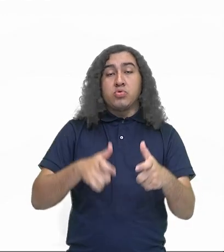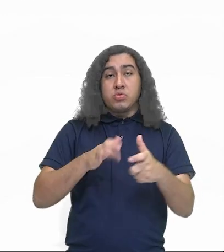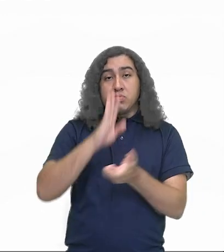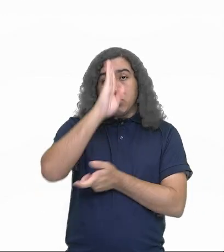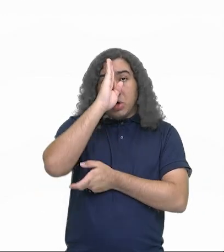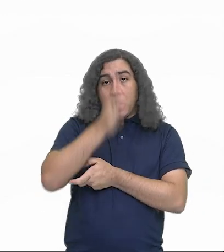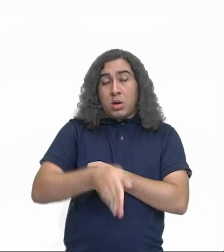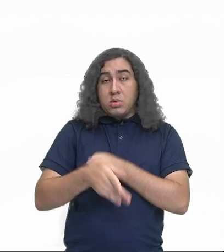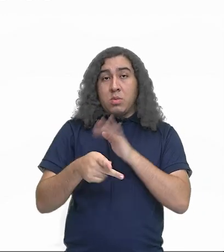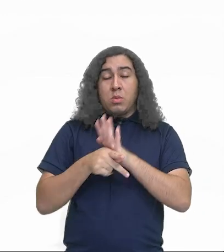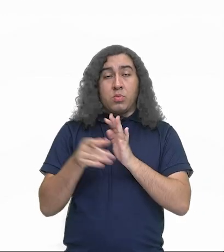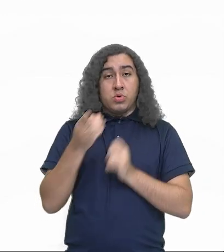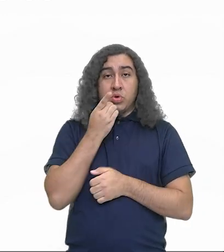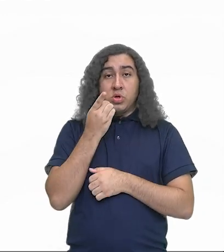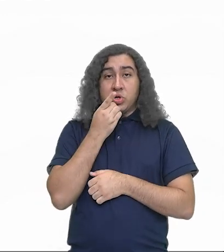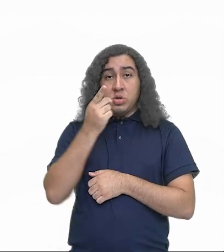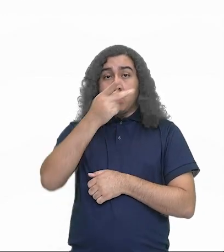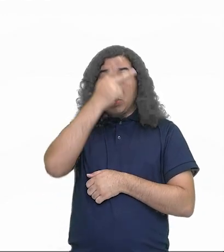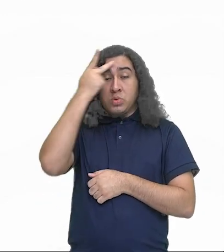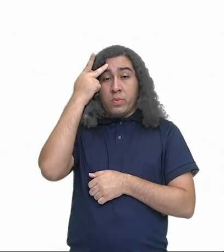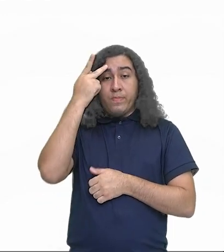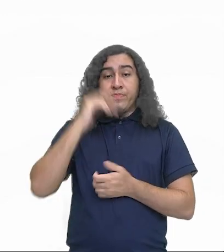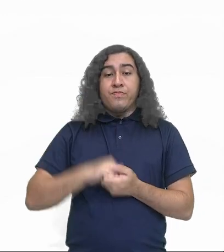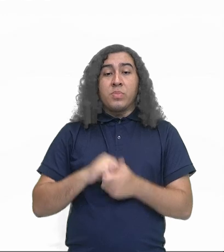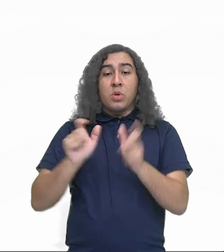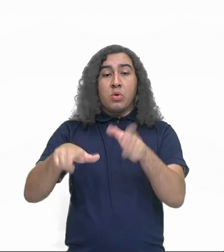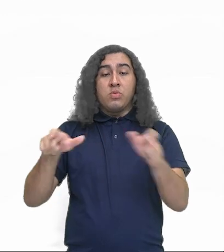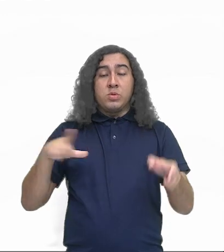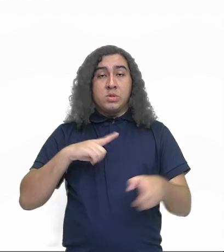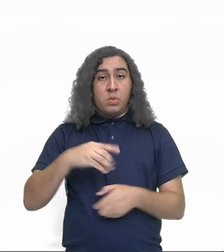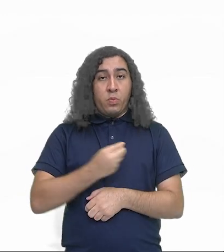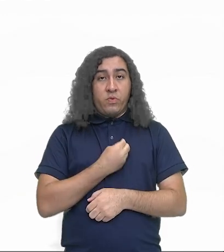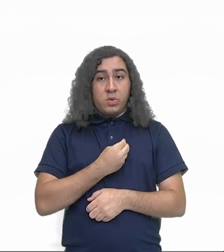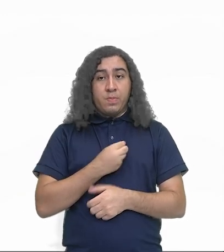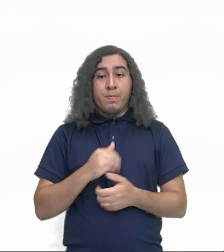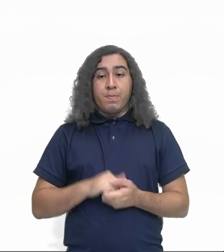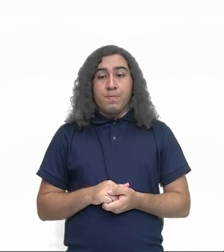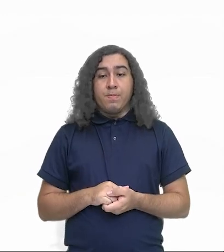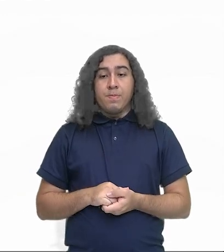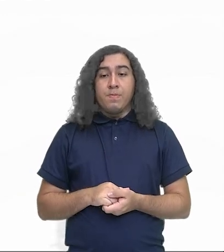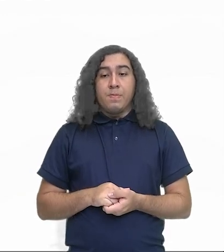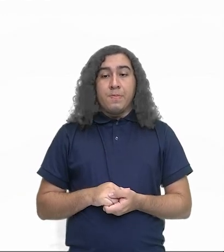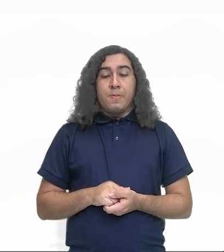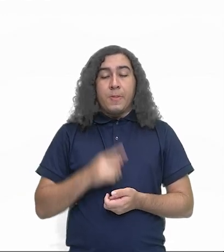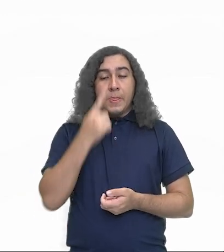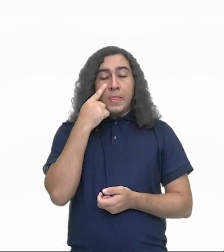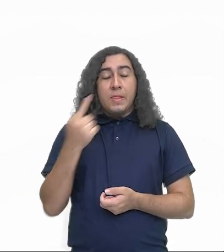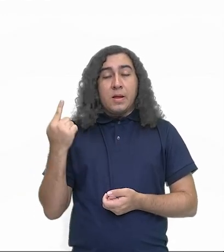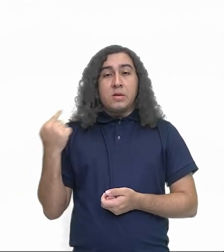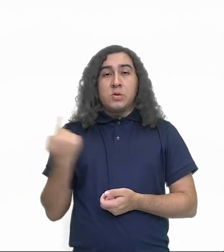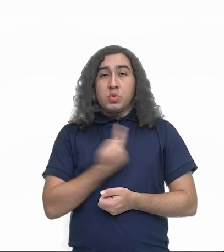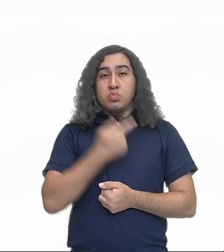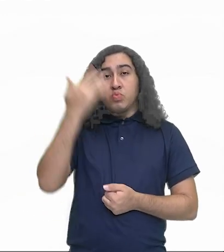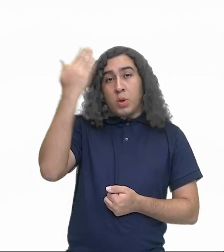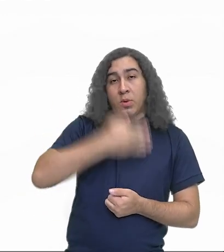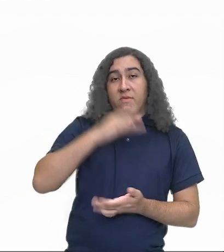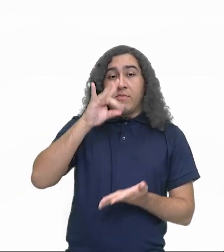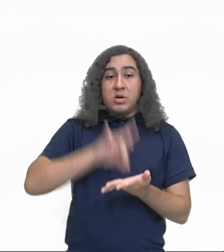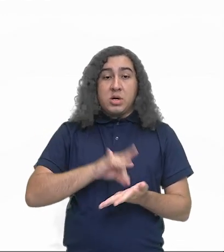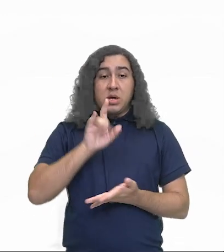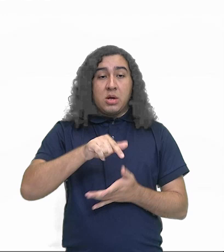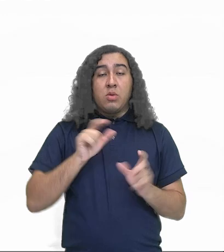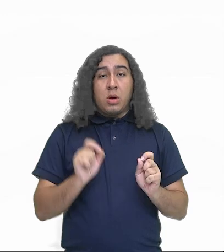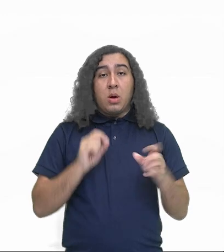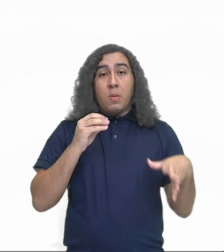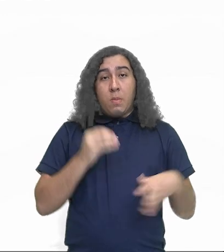imediato, cotidiano, em que o indivíduo existe. Aqui nós podemos comprovar que Mills